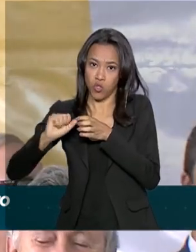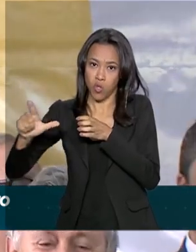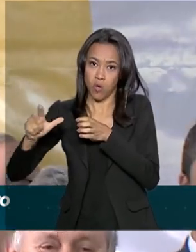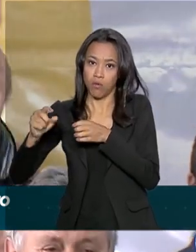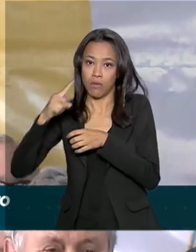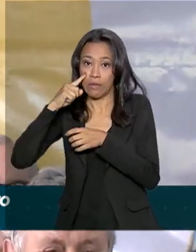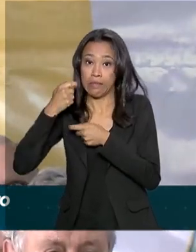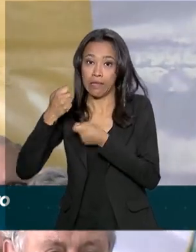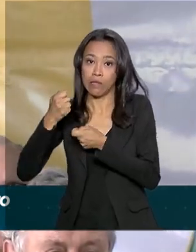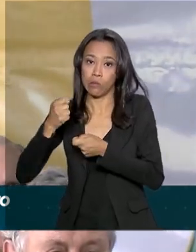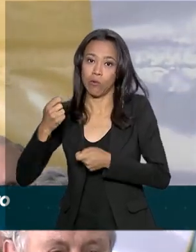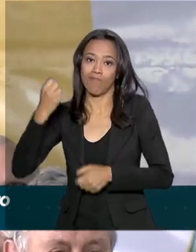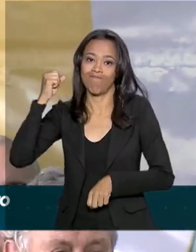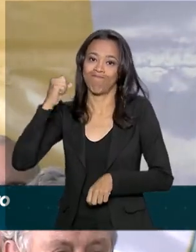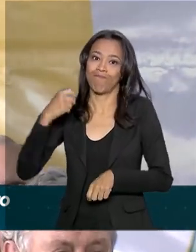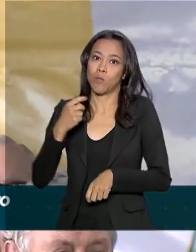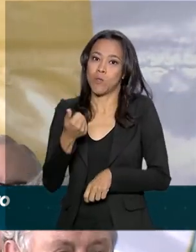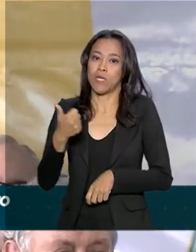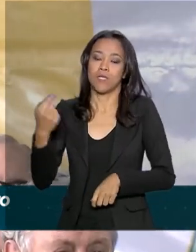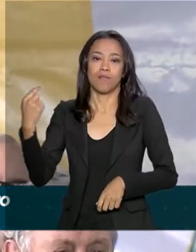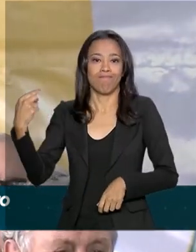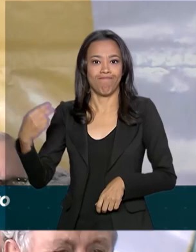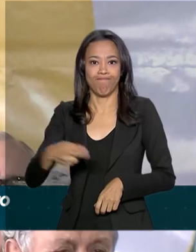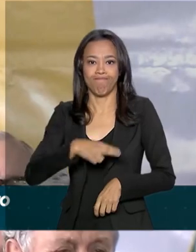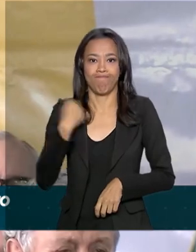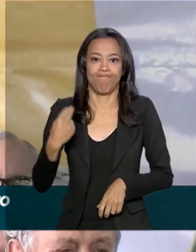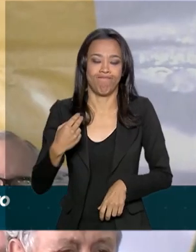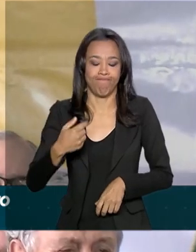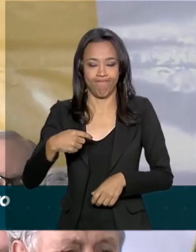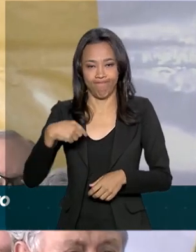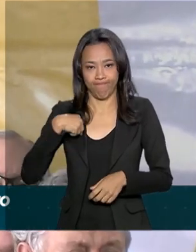vida. Agradeço a Deus